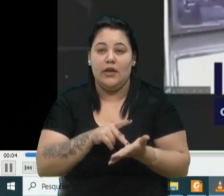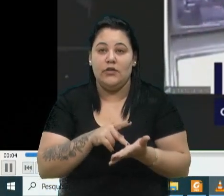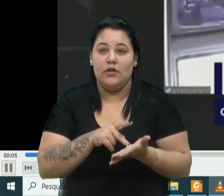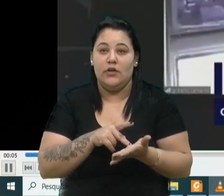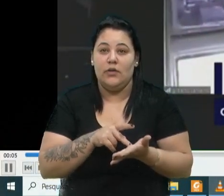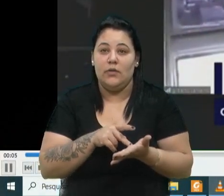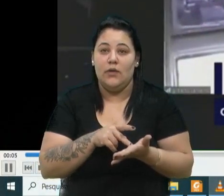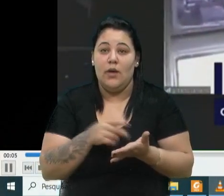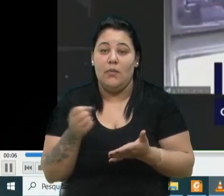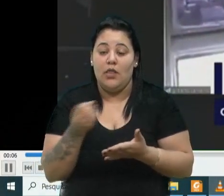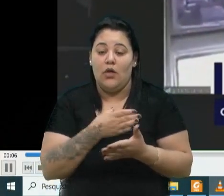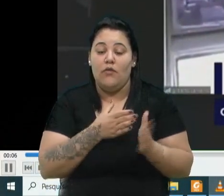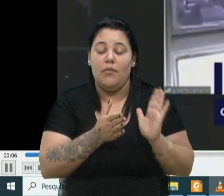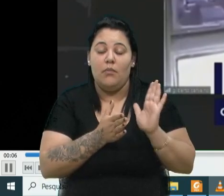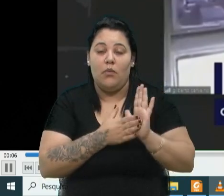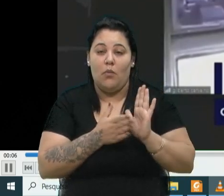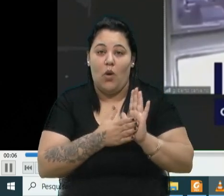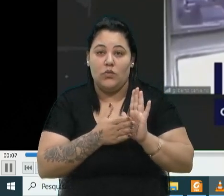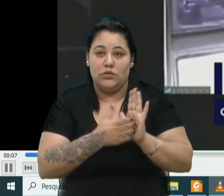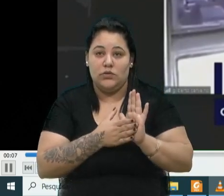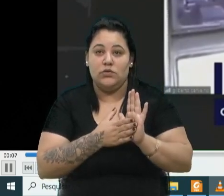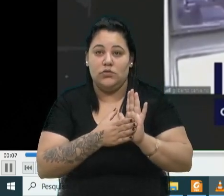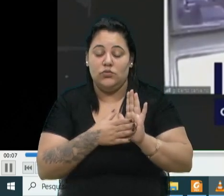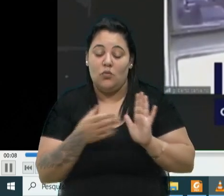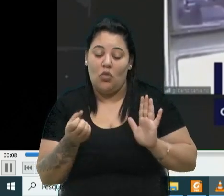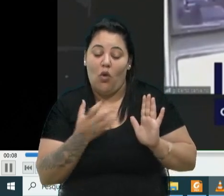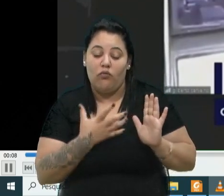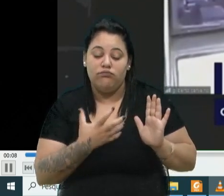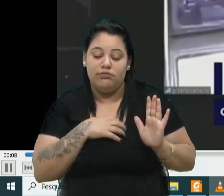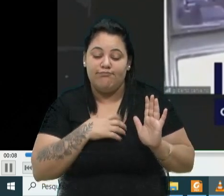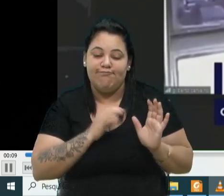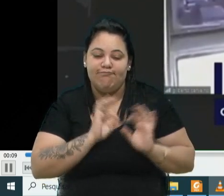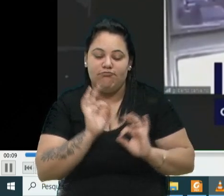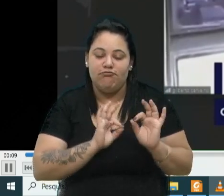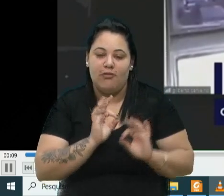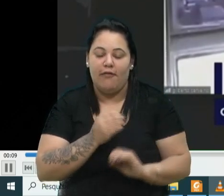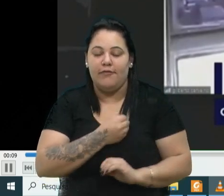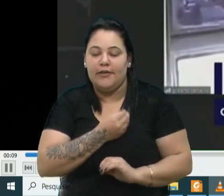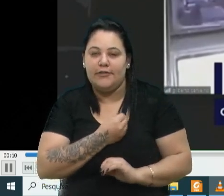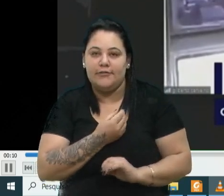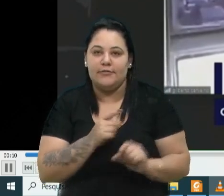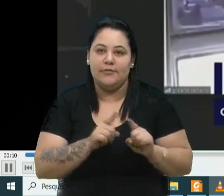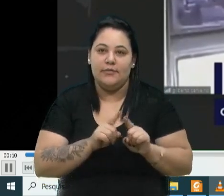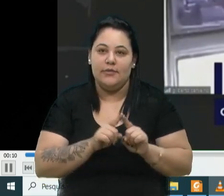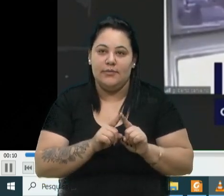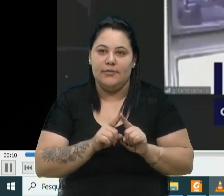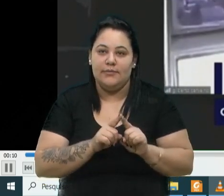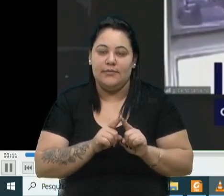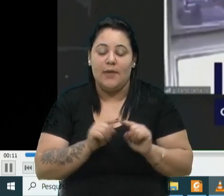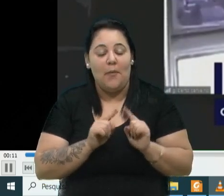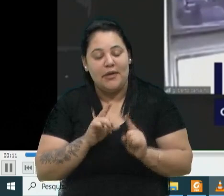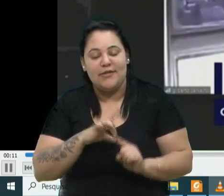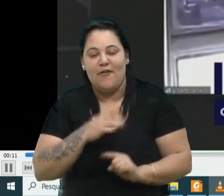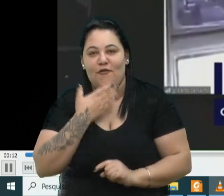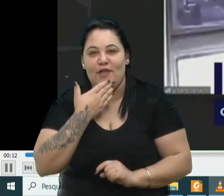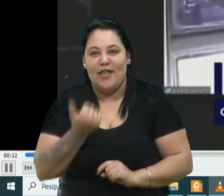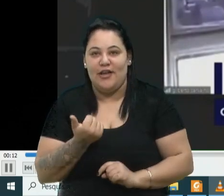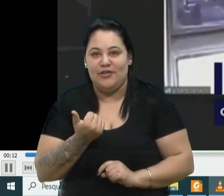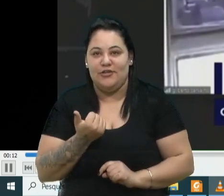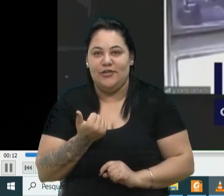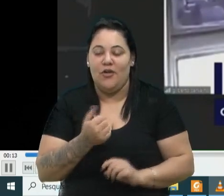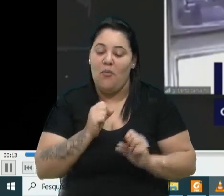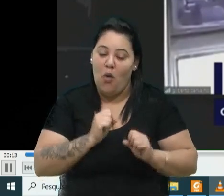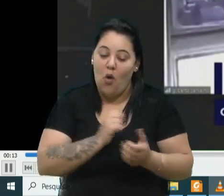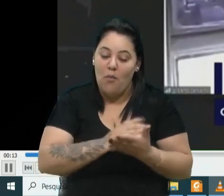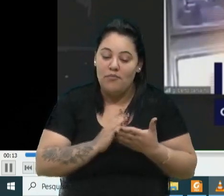uma proposta de um novo jeito de organizar a vida, com a vantagem de que ela já pode começar a ocorrer desde